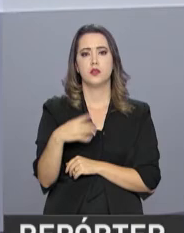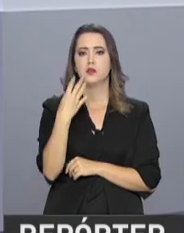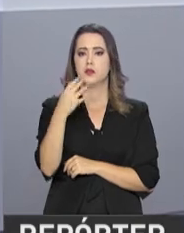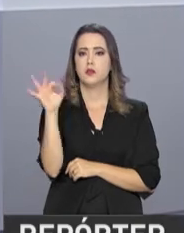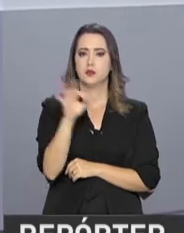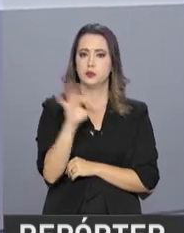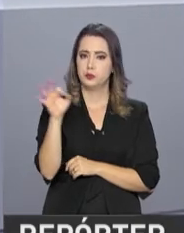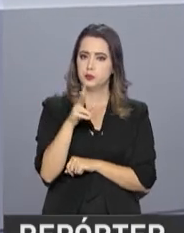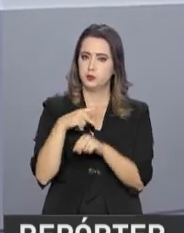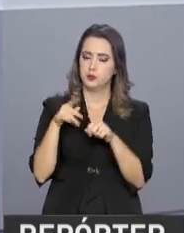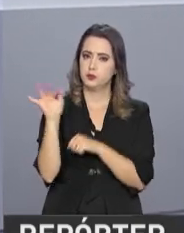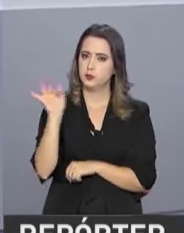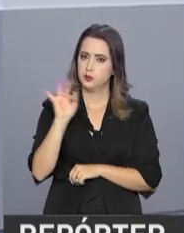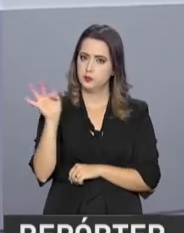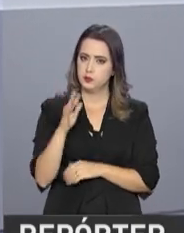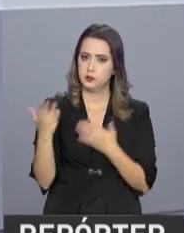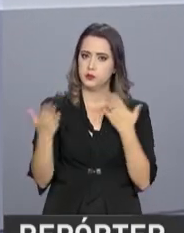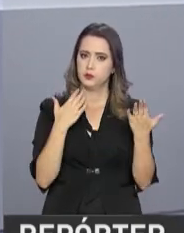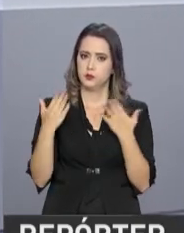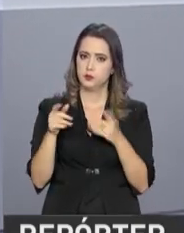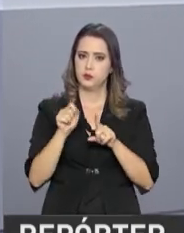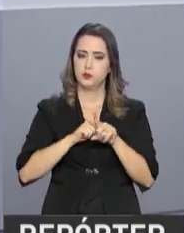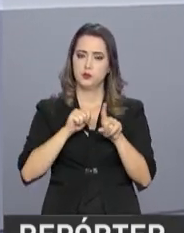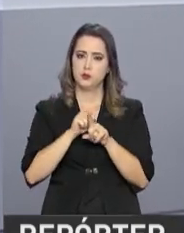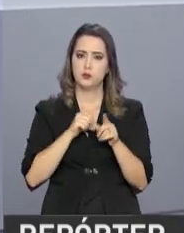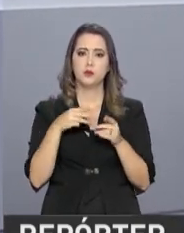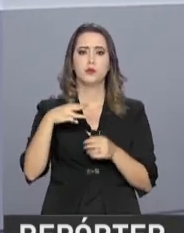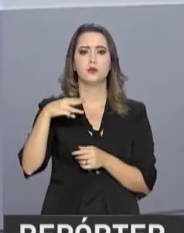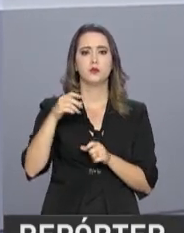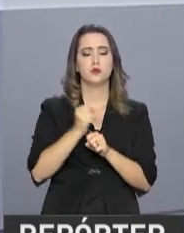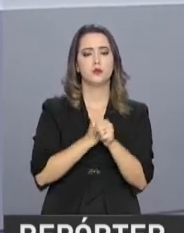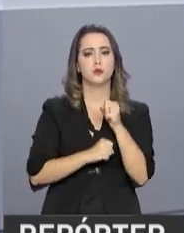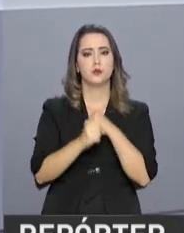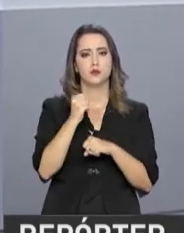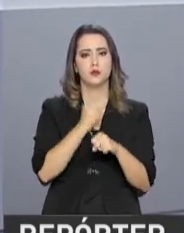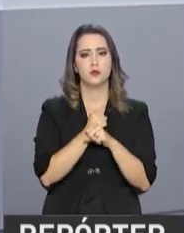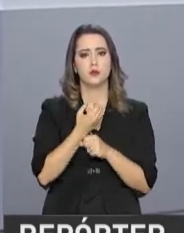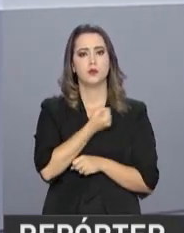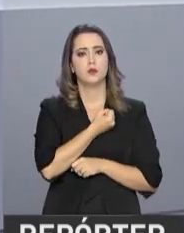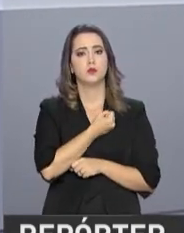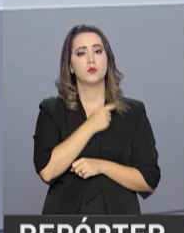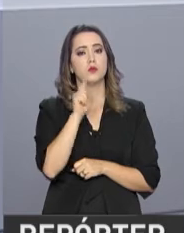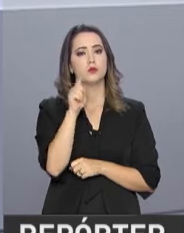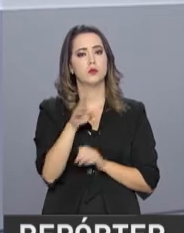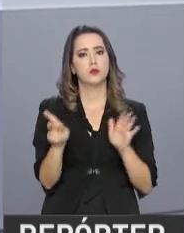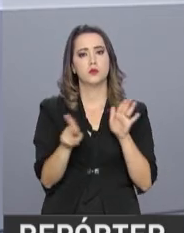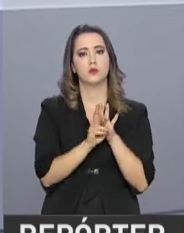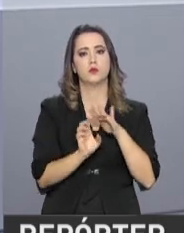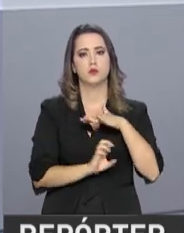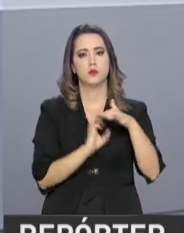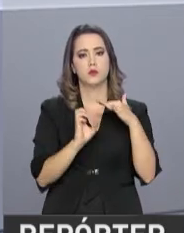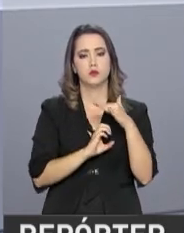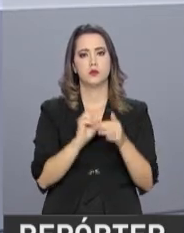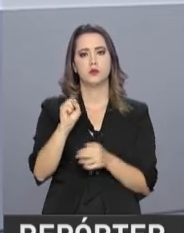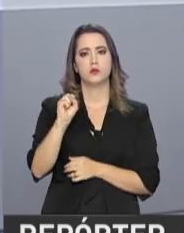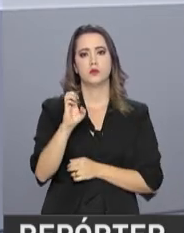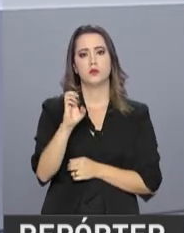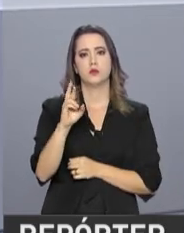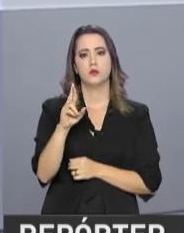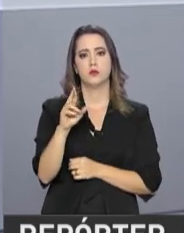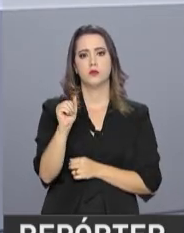por cento no país em fevereiro na comparação com o mesmo mês do ano passado os dados são da empresa de consultoria